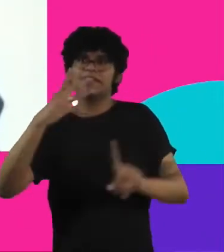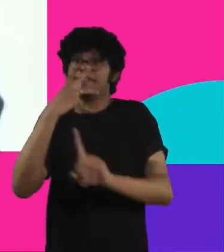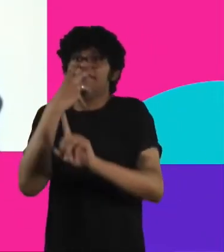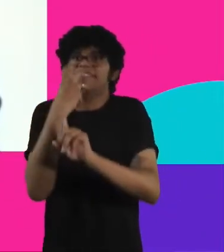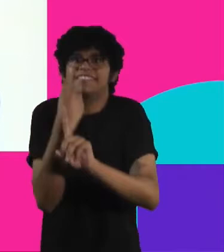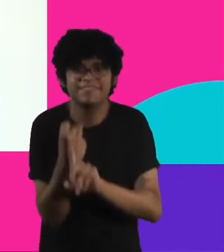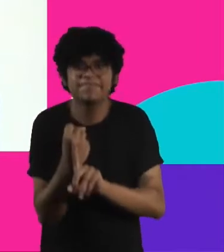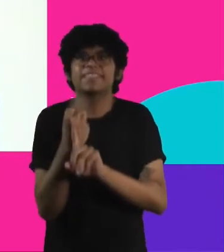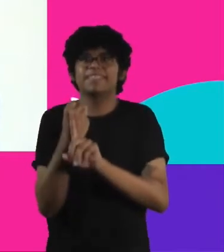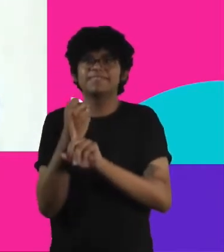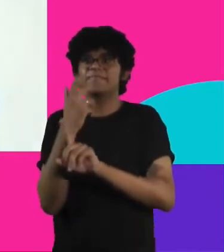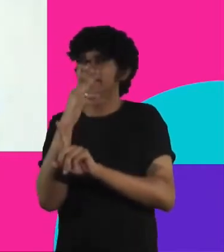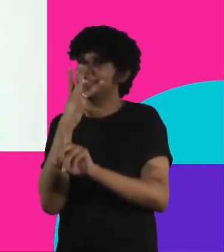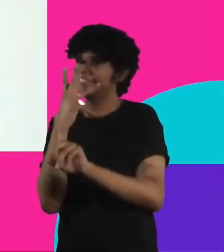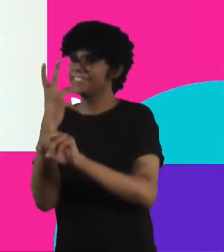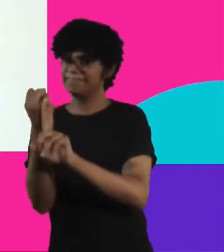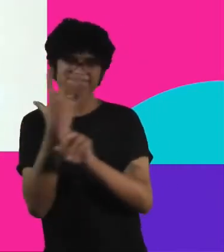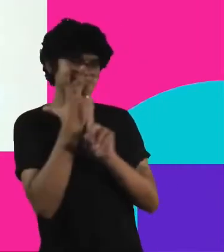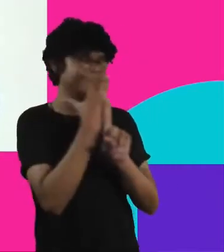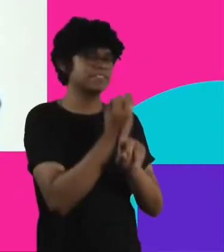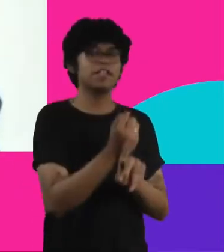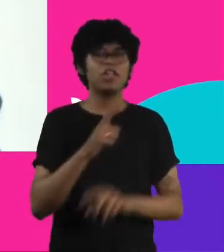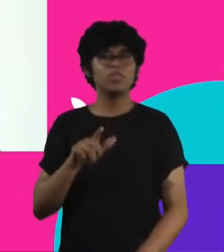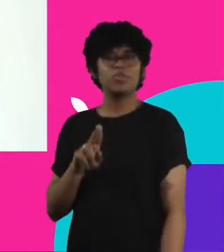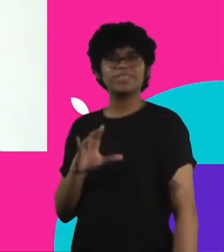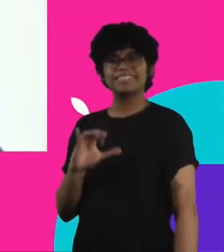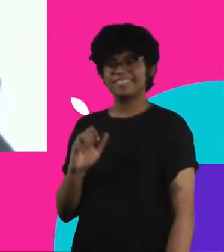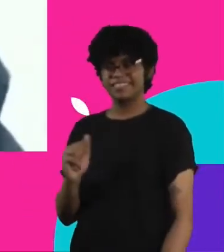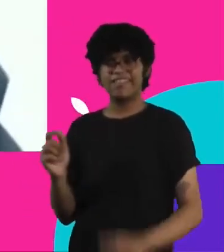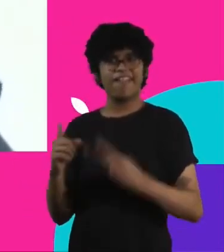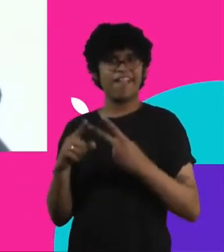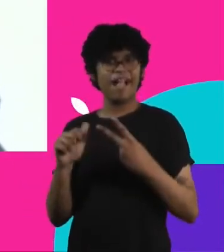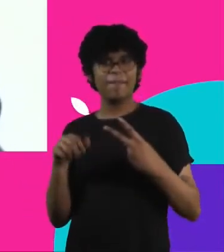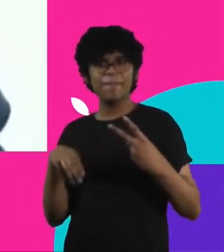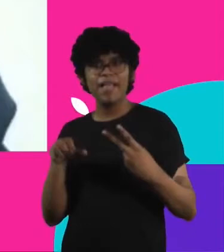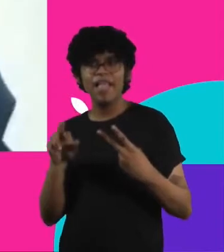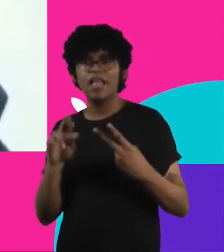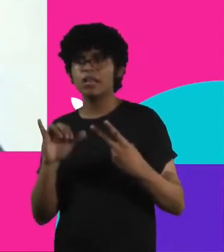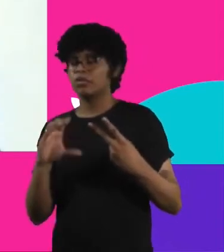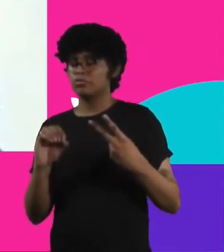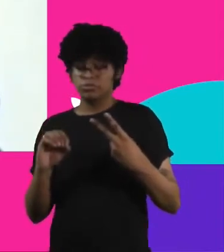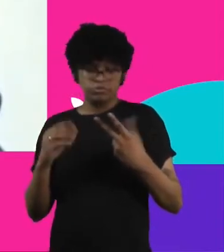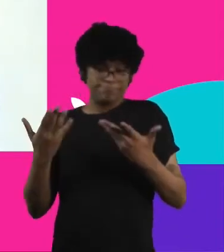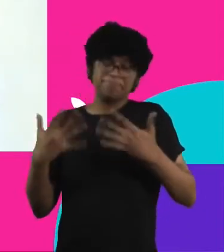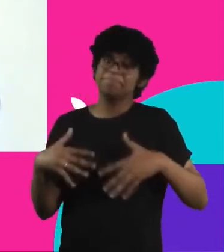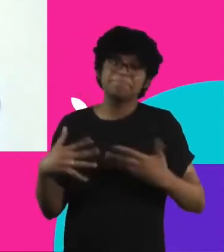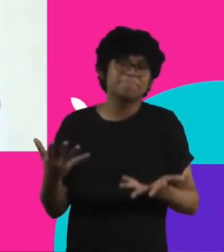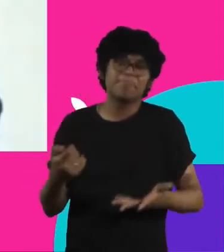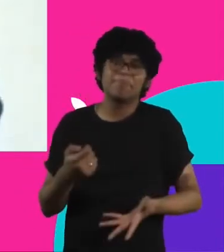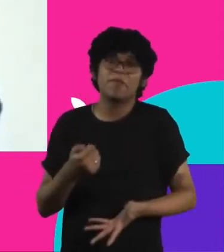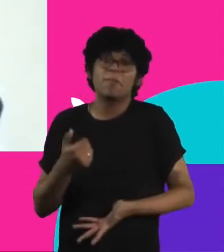inspiradas e tão inspiradoras, né? Falar depois da Lúcia e falar depois do Américo, poxa, fica pouco a dizer. E eu